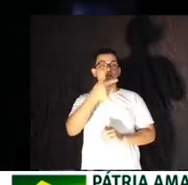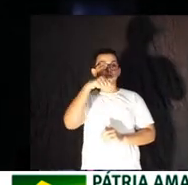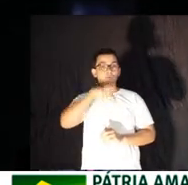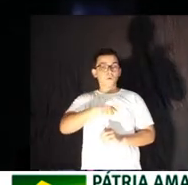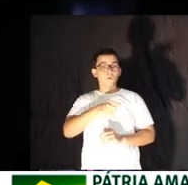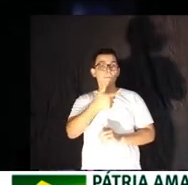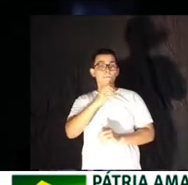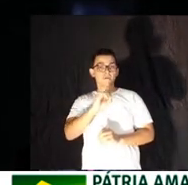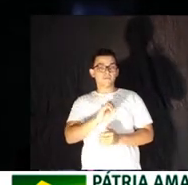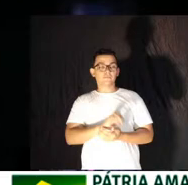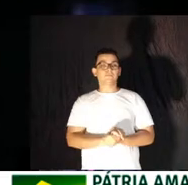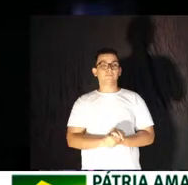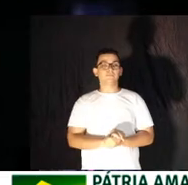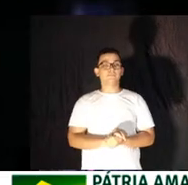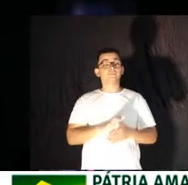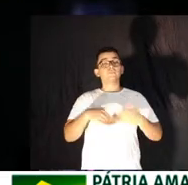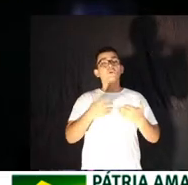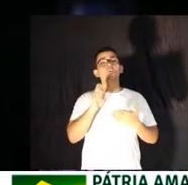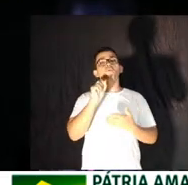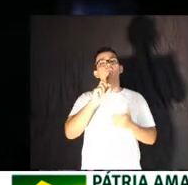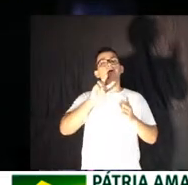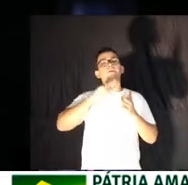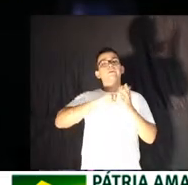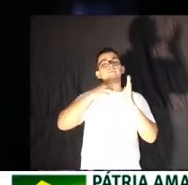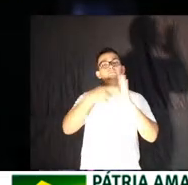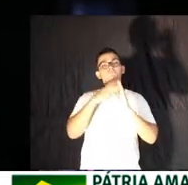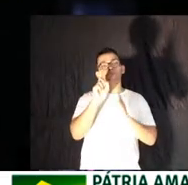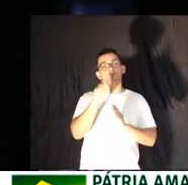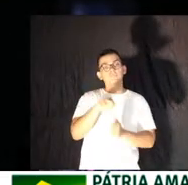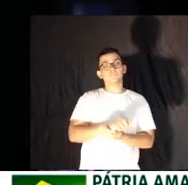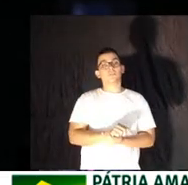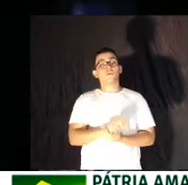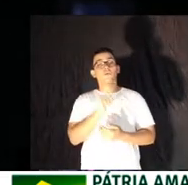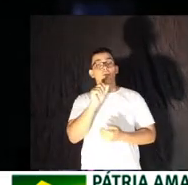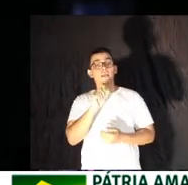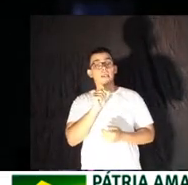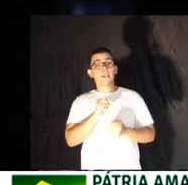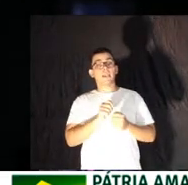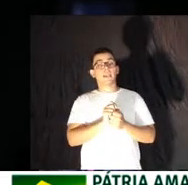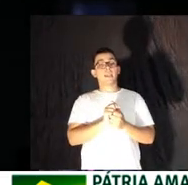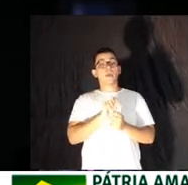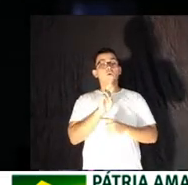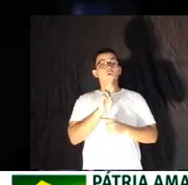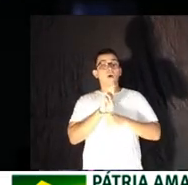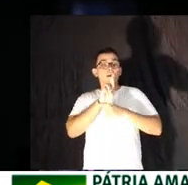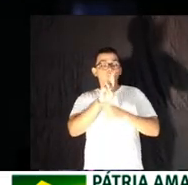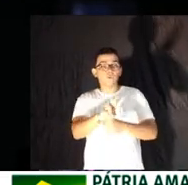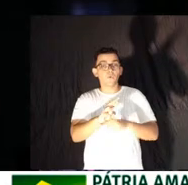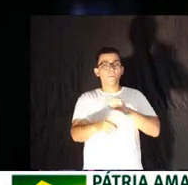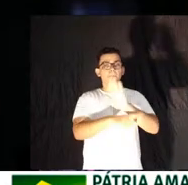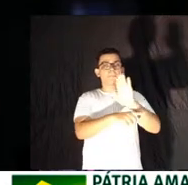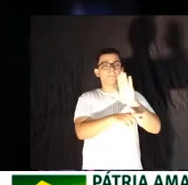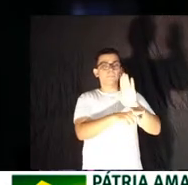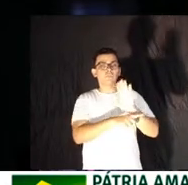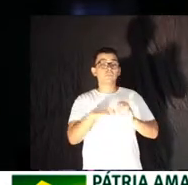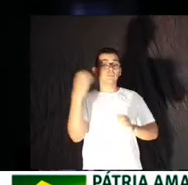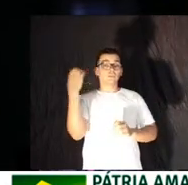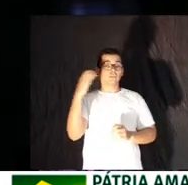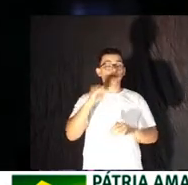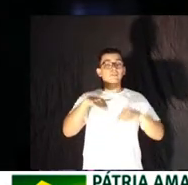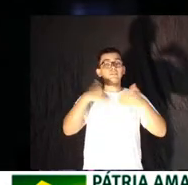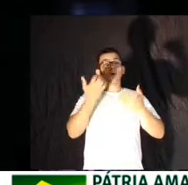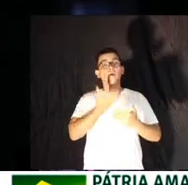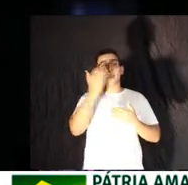14.017/2020. Lei que auxilia aí o auxílio emergencial à cultura. Então, desde já, agradecemos a você que está junto com a